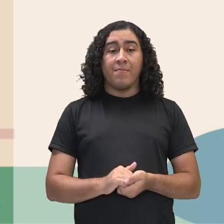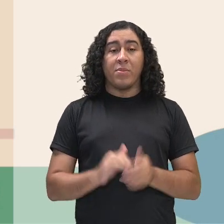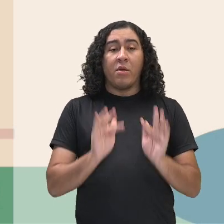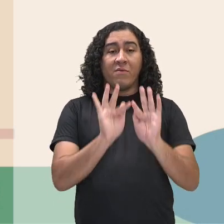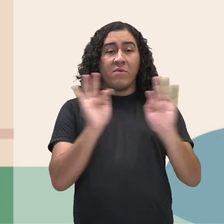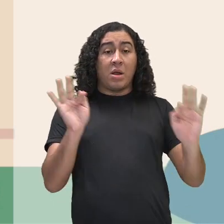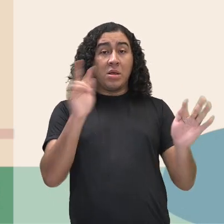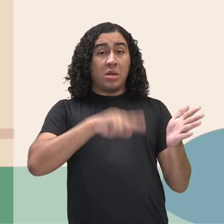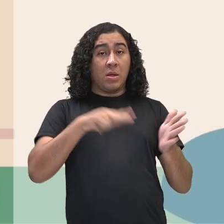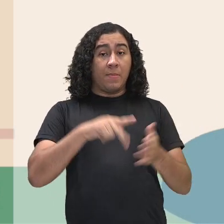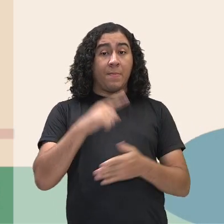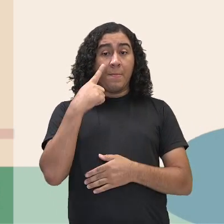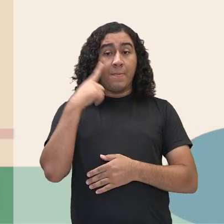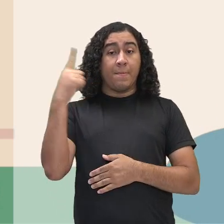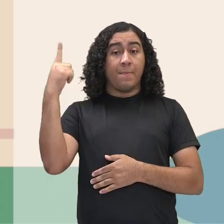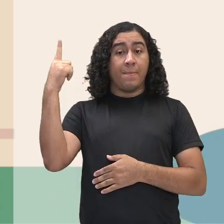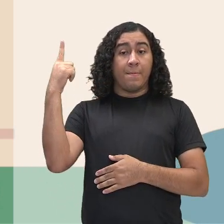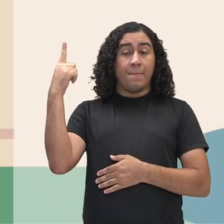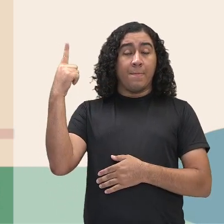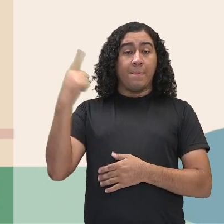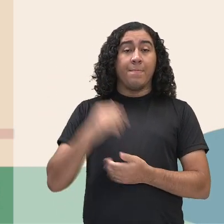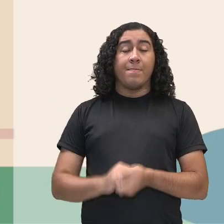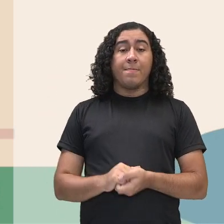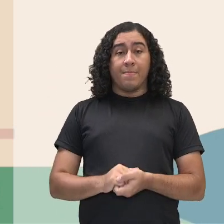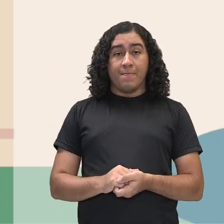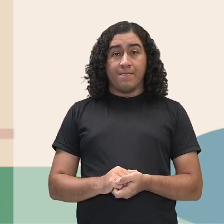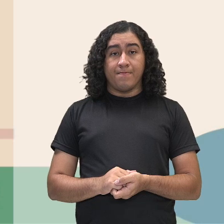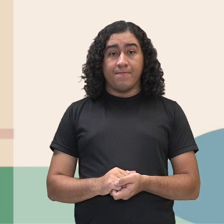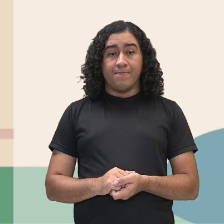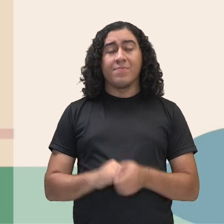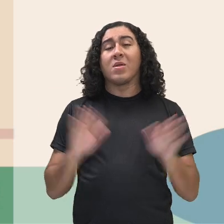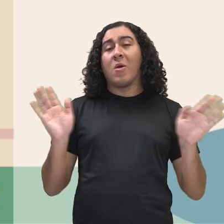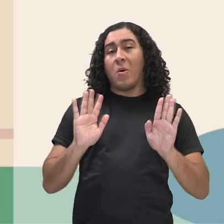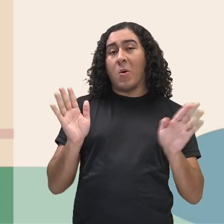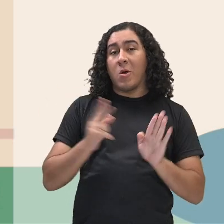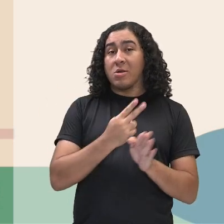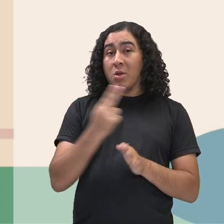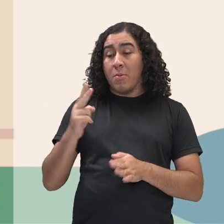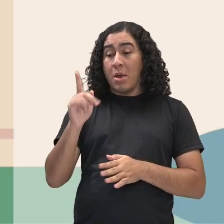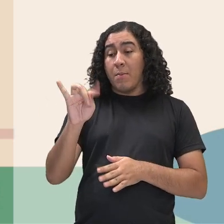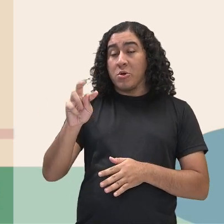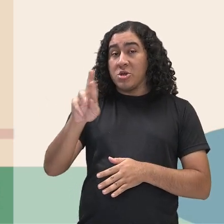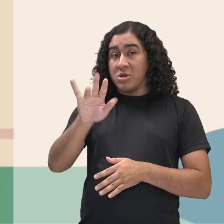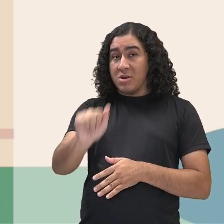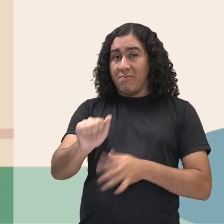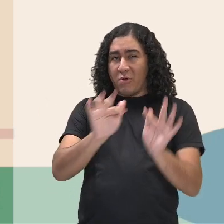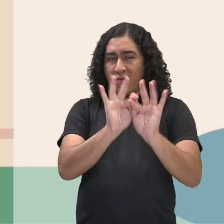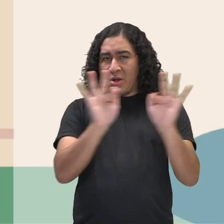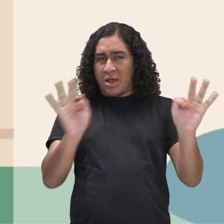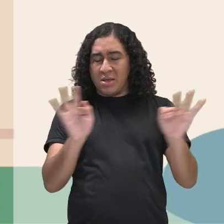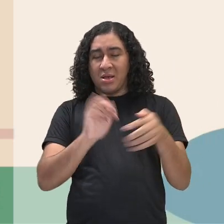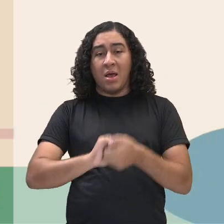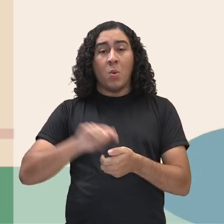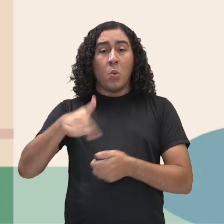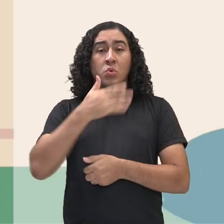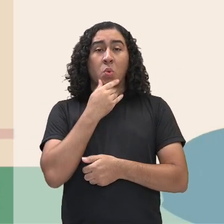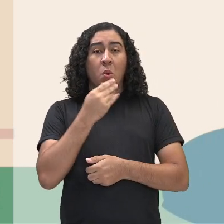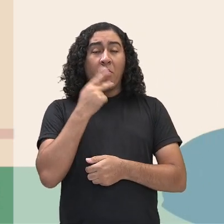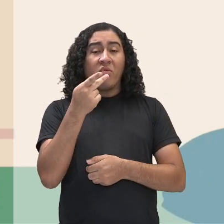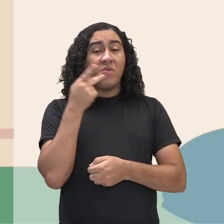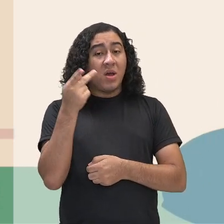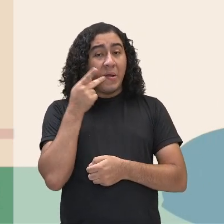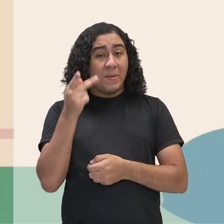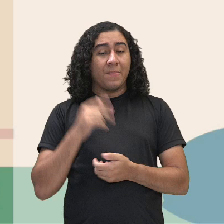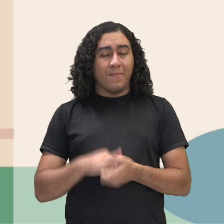my name is Potira. Hello, my name is Potira. Olá, meu nome é Potira. E aí o Nick se apresenta, ó.